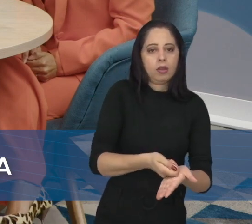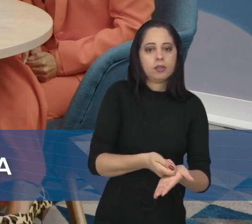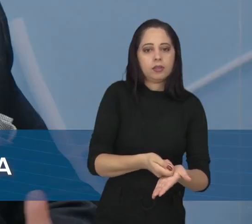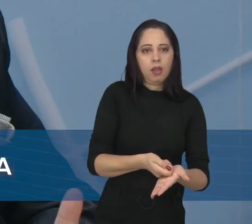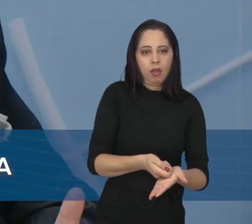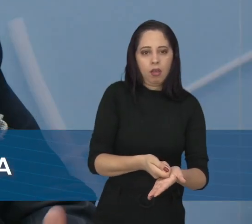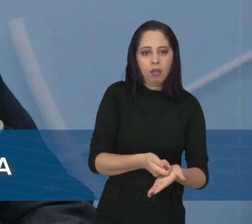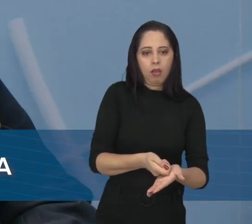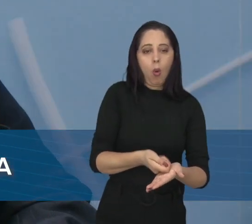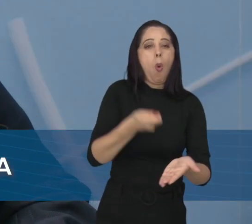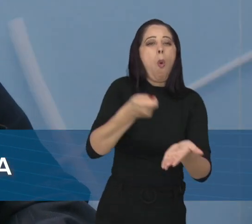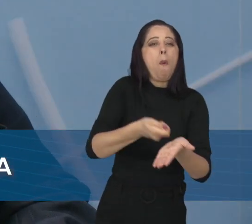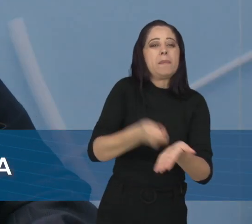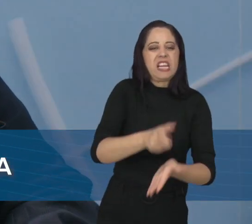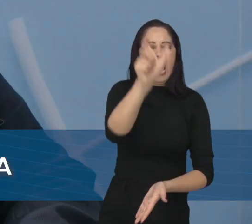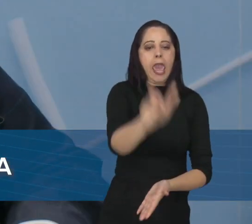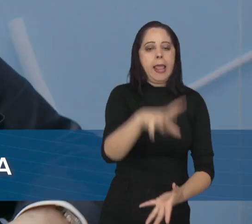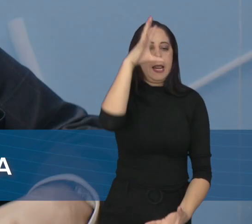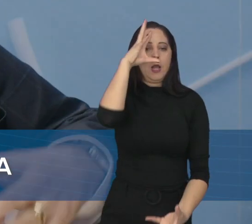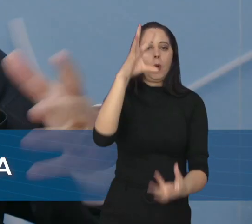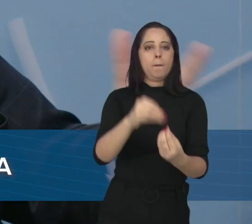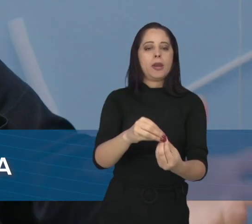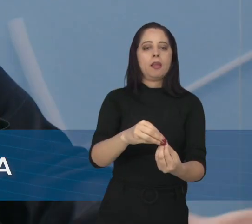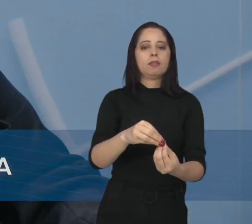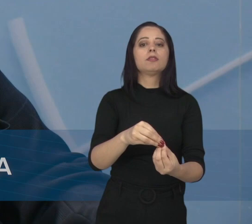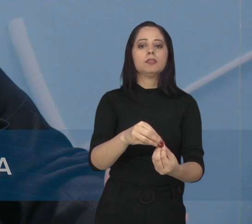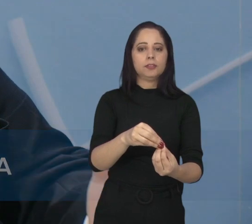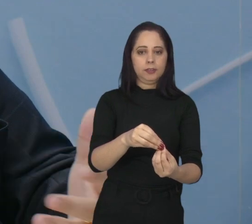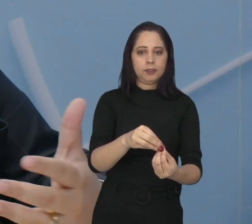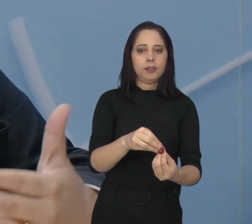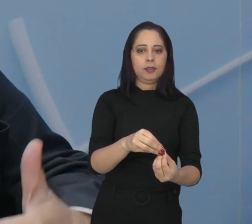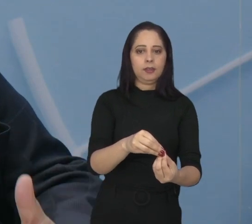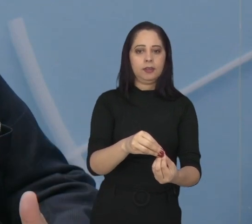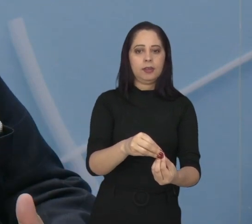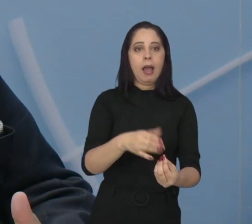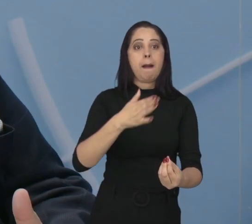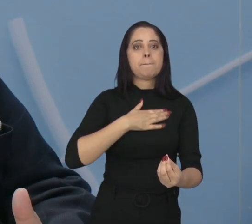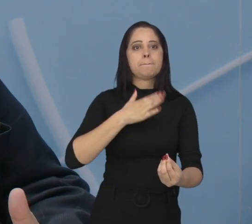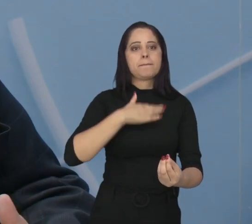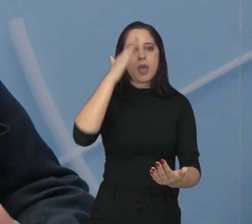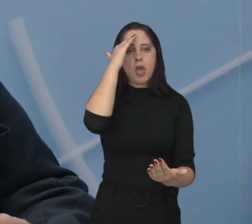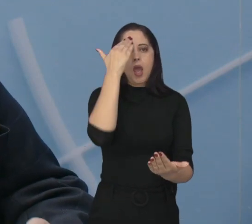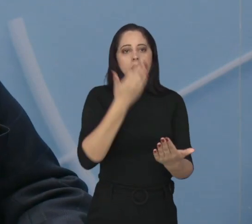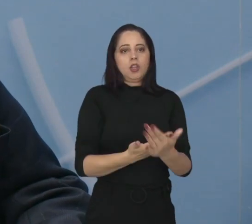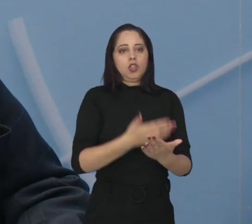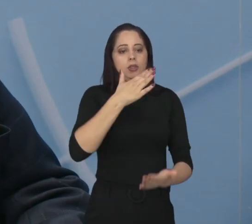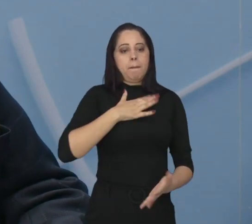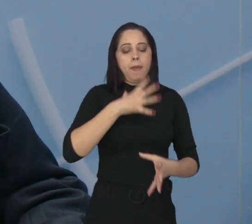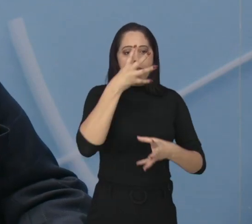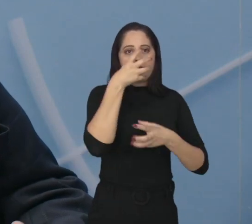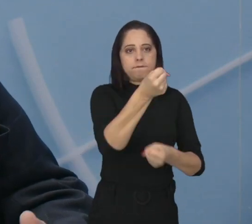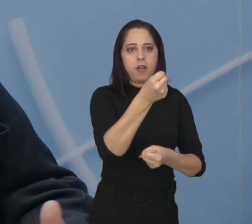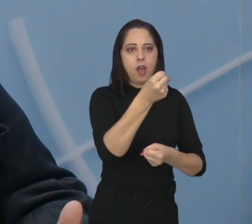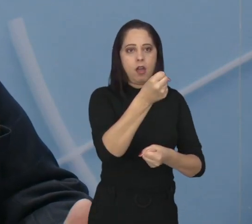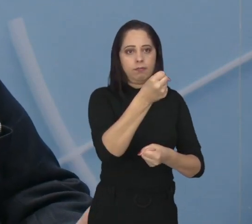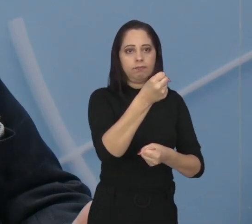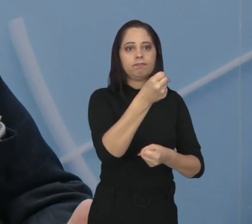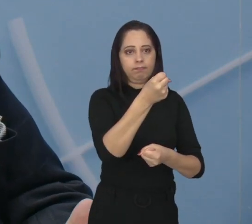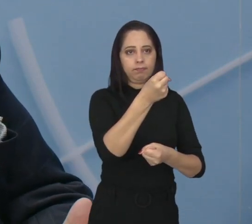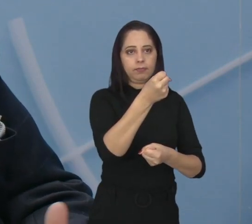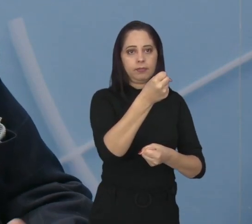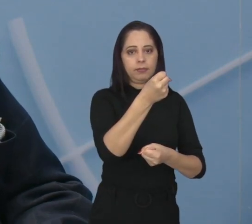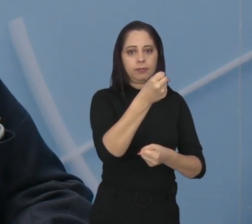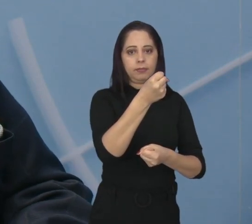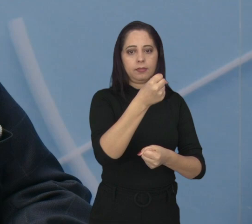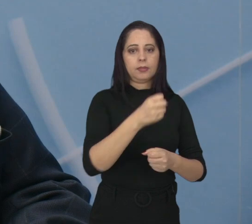uma compreensão plena daquilo que eu acredito, sem dar para ele o espaço de conhecer aquilo que